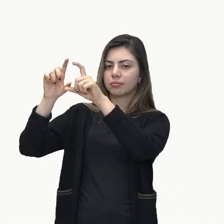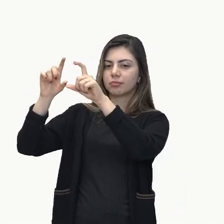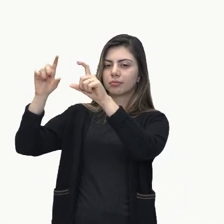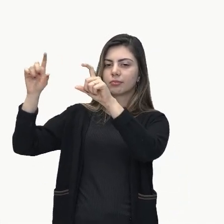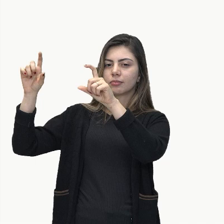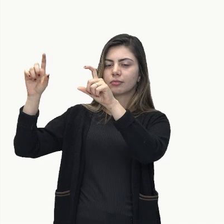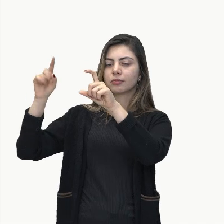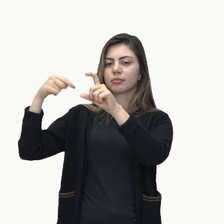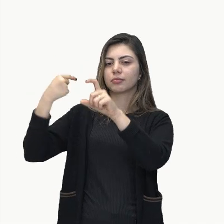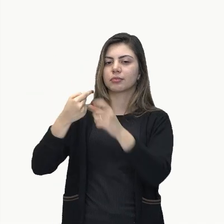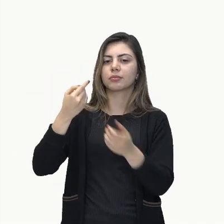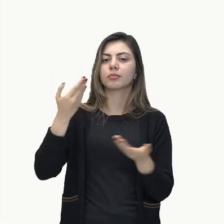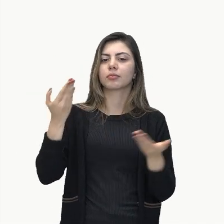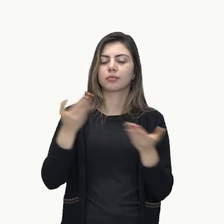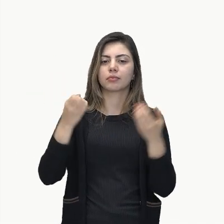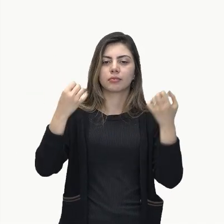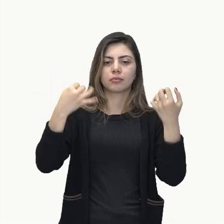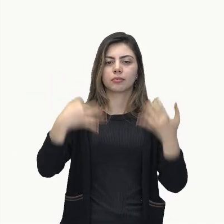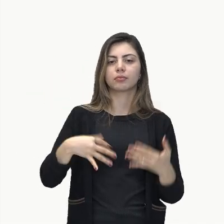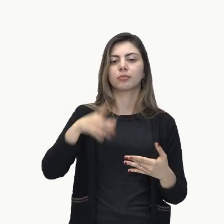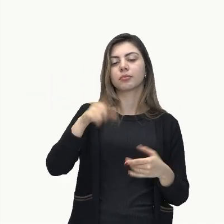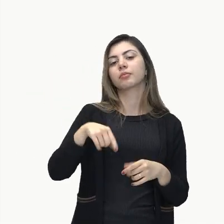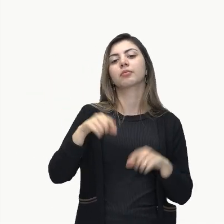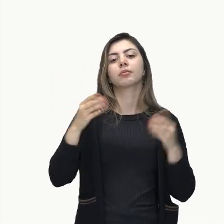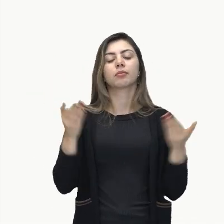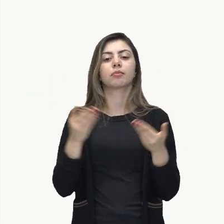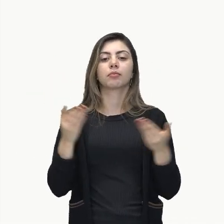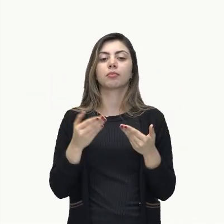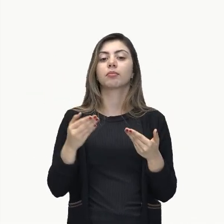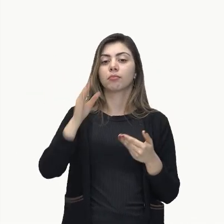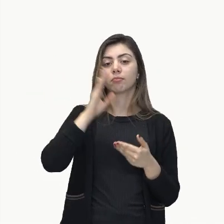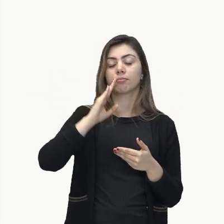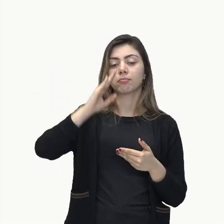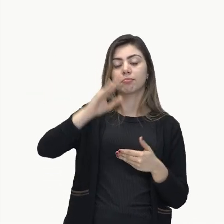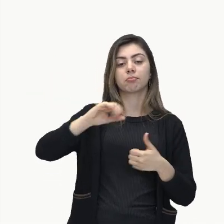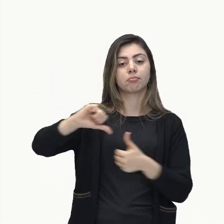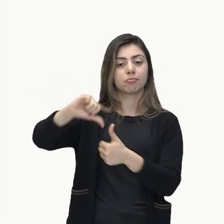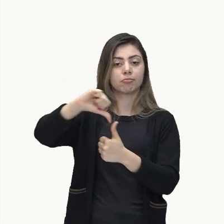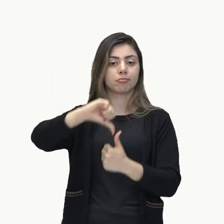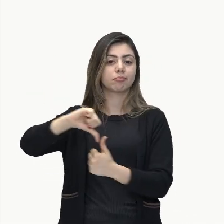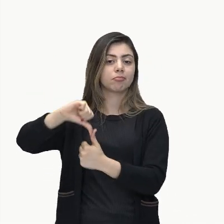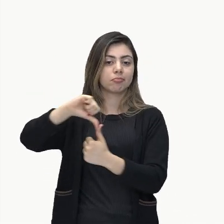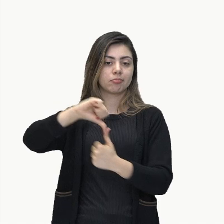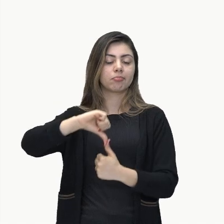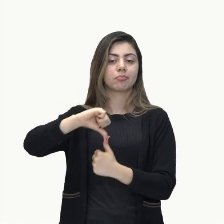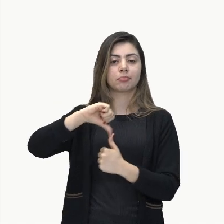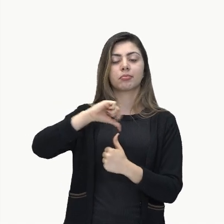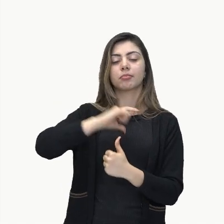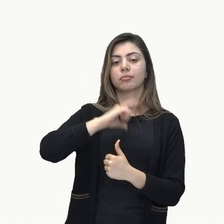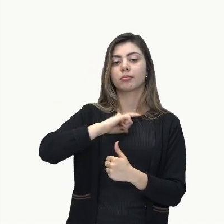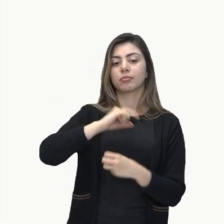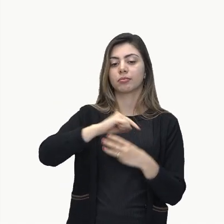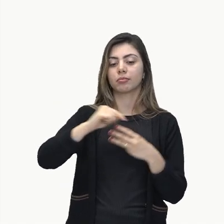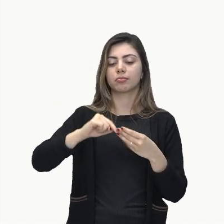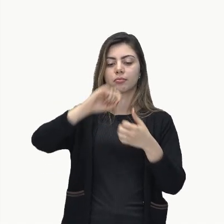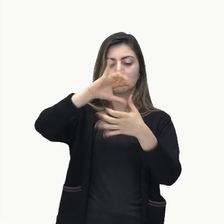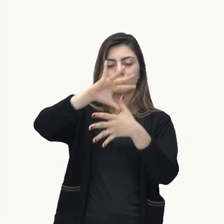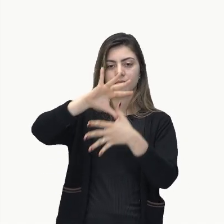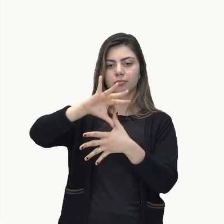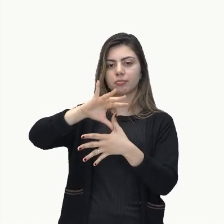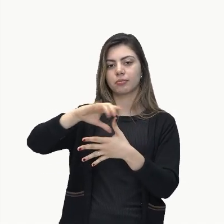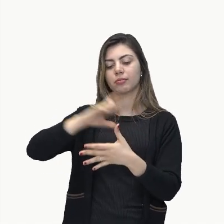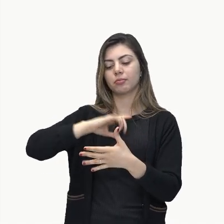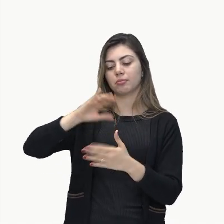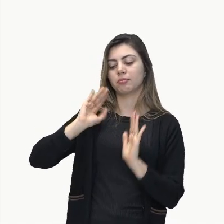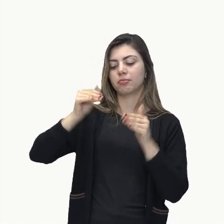falando dessa parte aqui central, né, da parte central das 3 partes do continente americano,